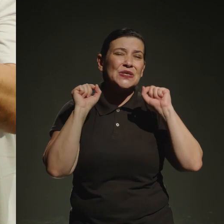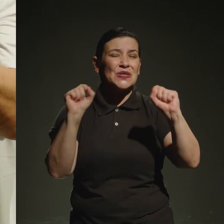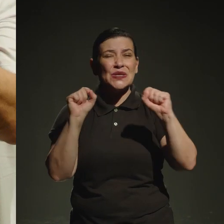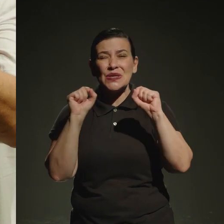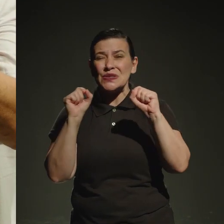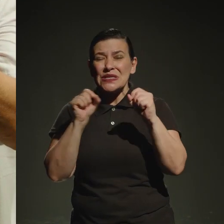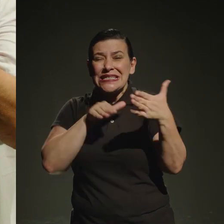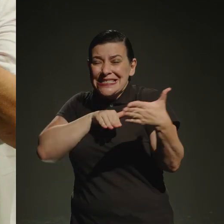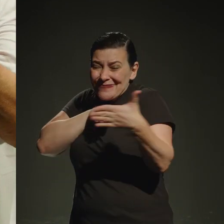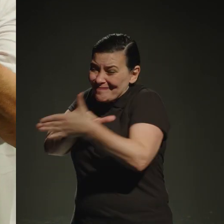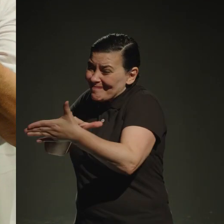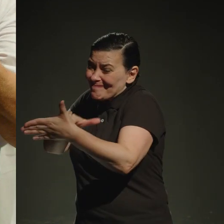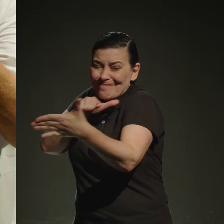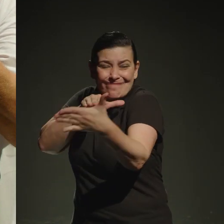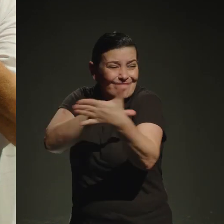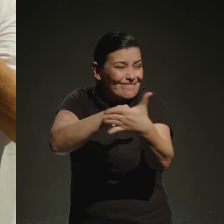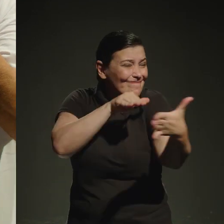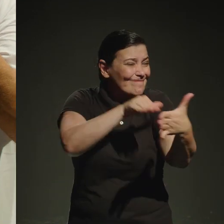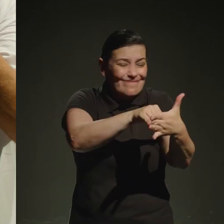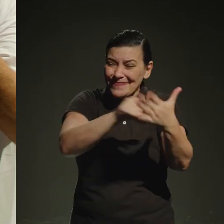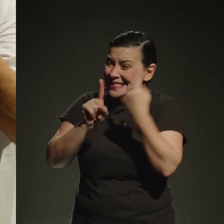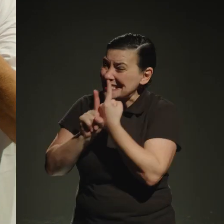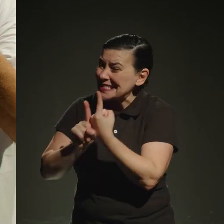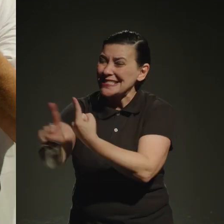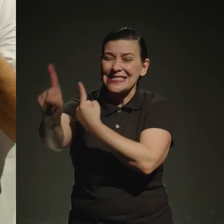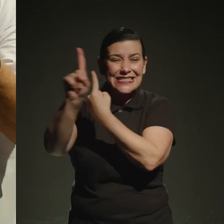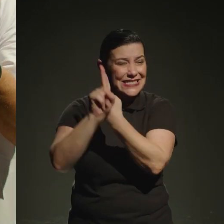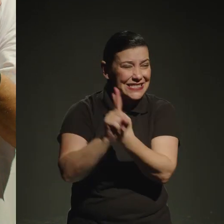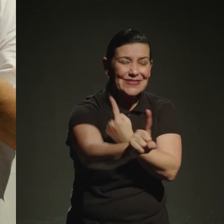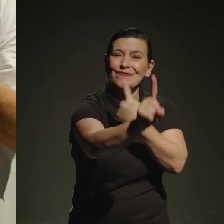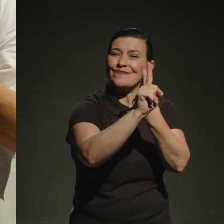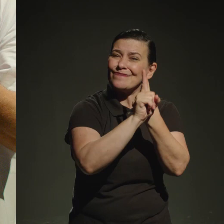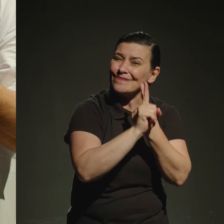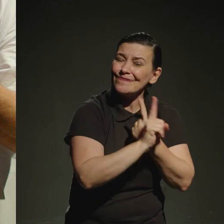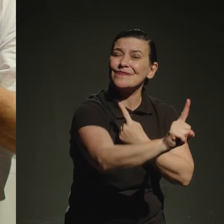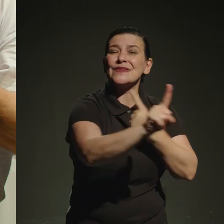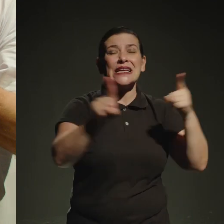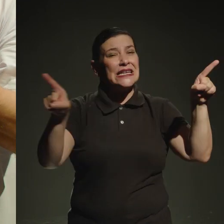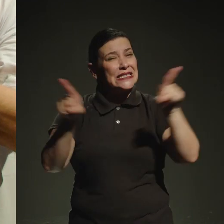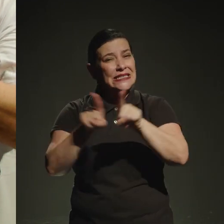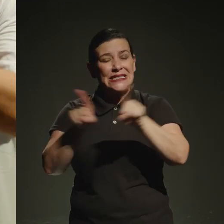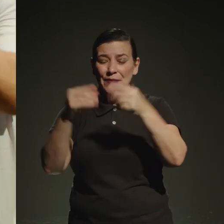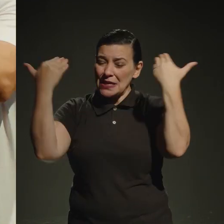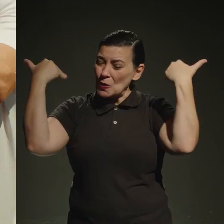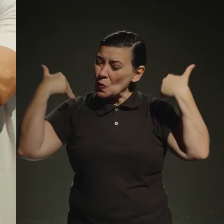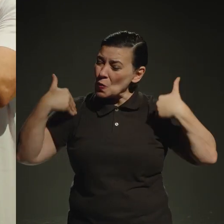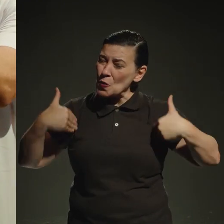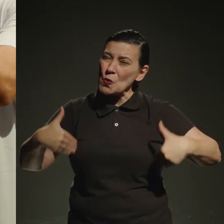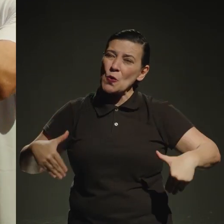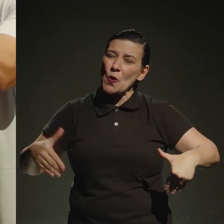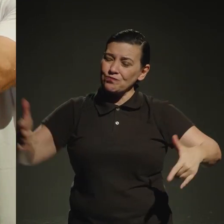limite que nos separa dos outros e das coisas. A pele é intransponível como uma muralha. E